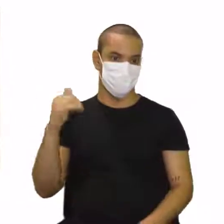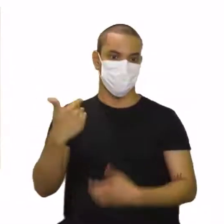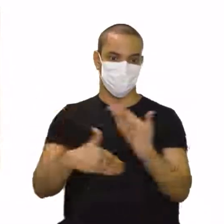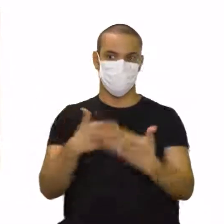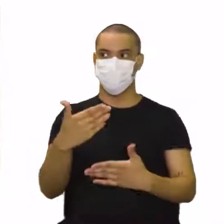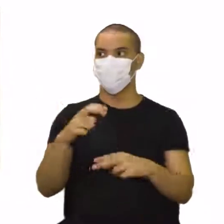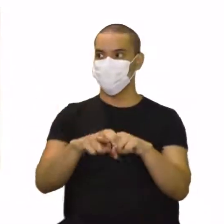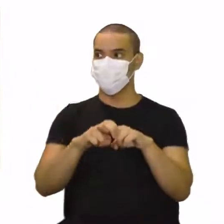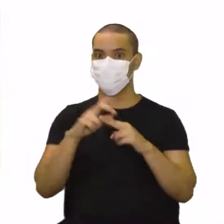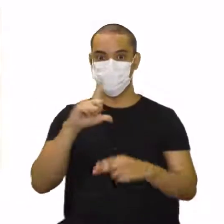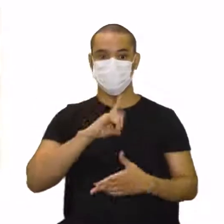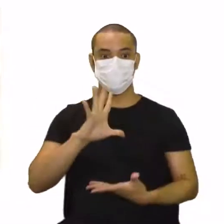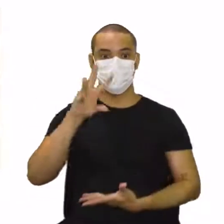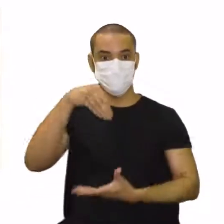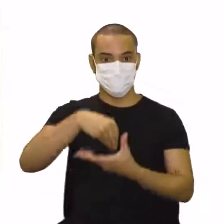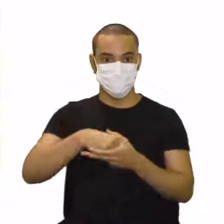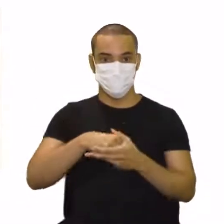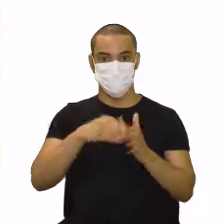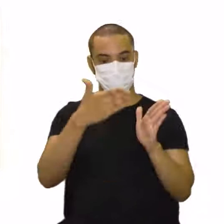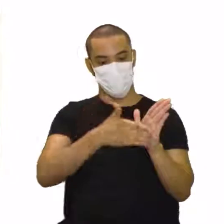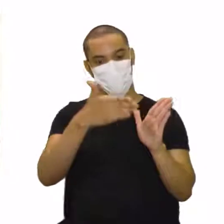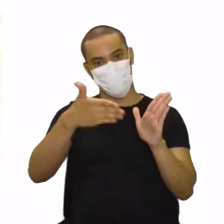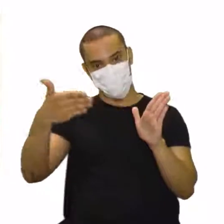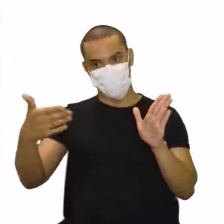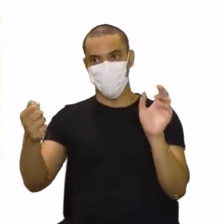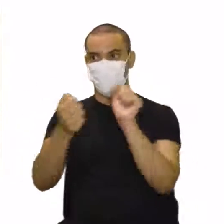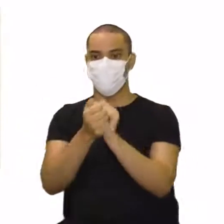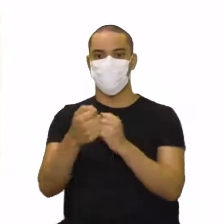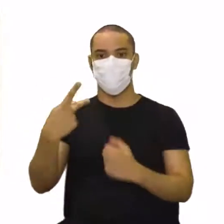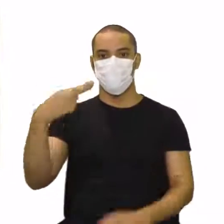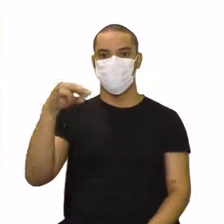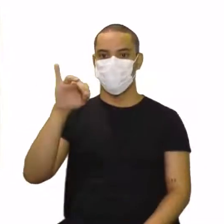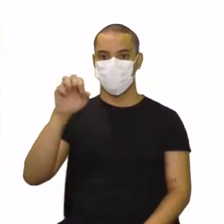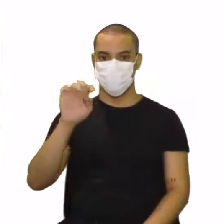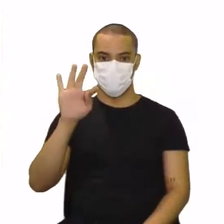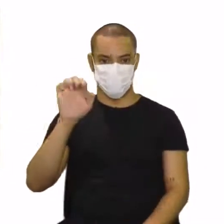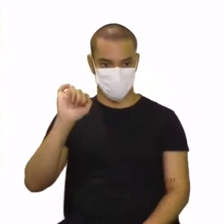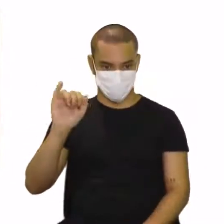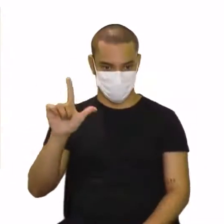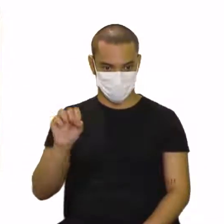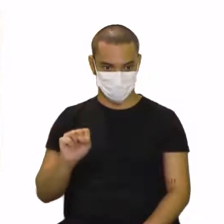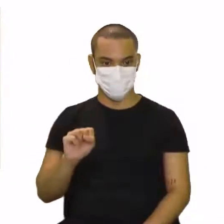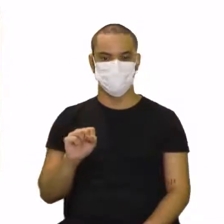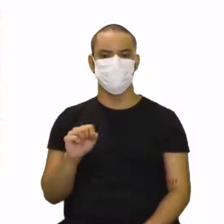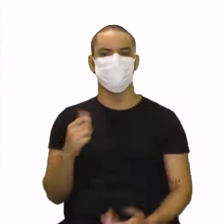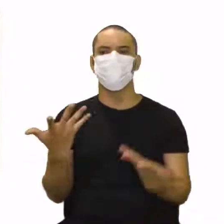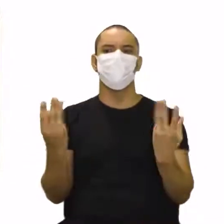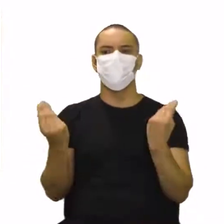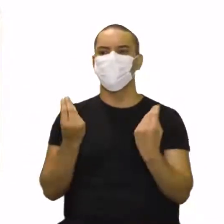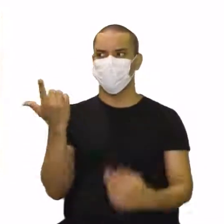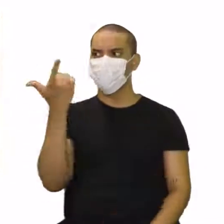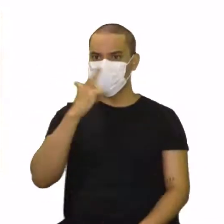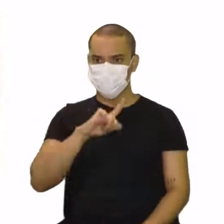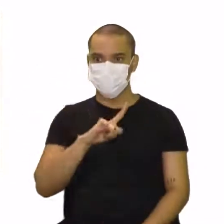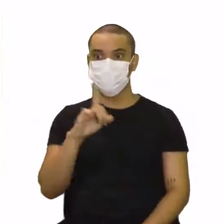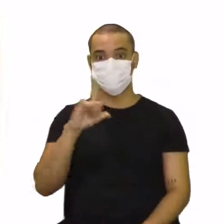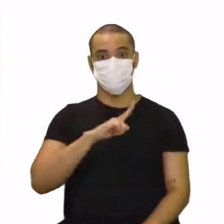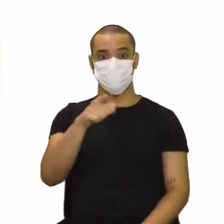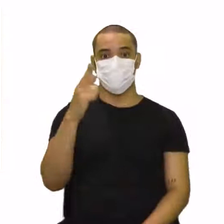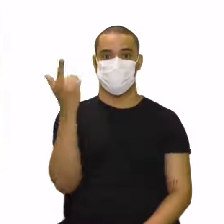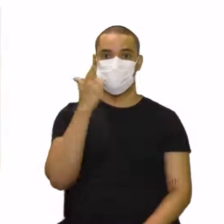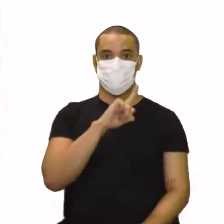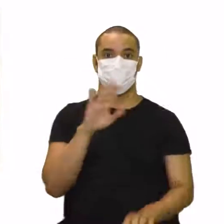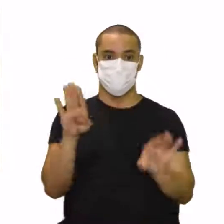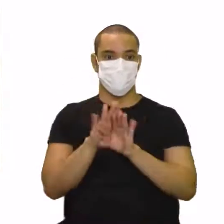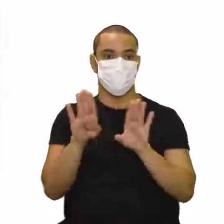Ele vai empurrando esses projéteis. Ah, professor, será que eu consigo? Se você